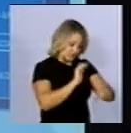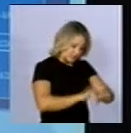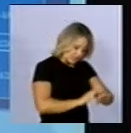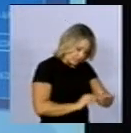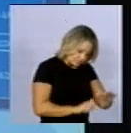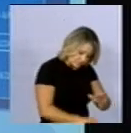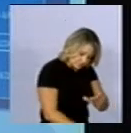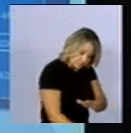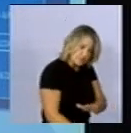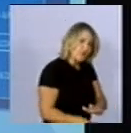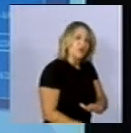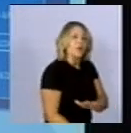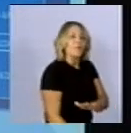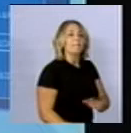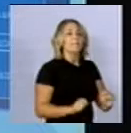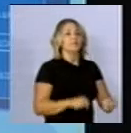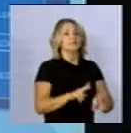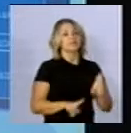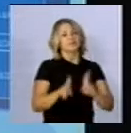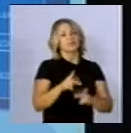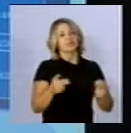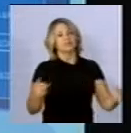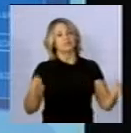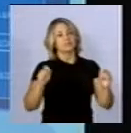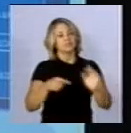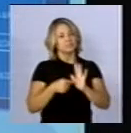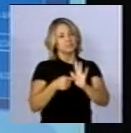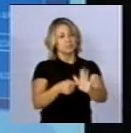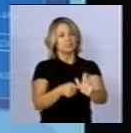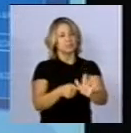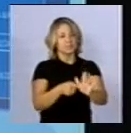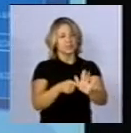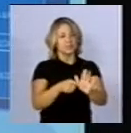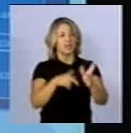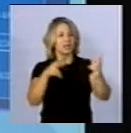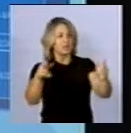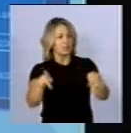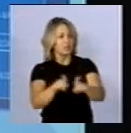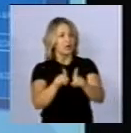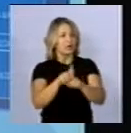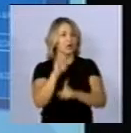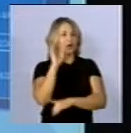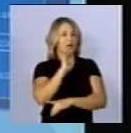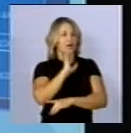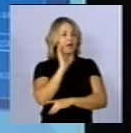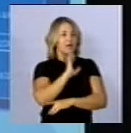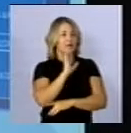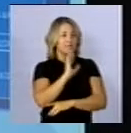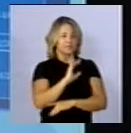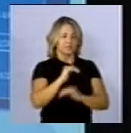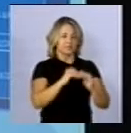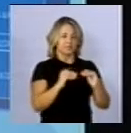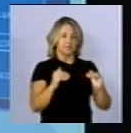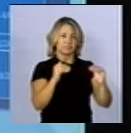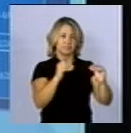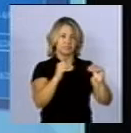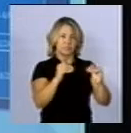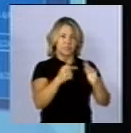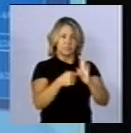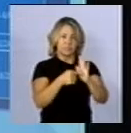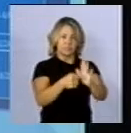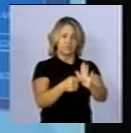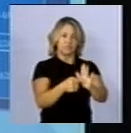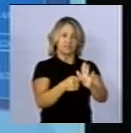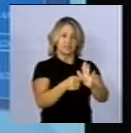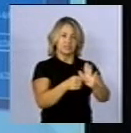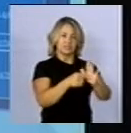o zer mos aí que faz referência equivale a uma posição imediatamente sobre e sobre